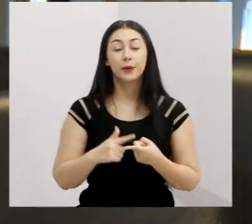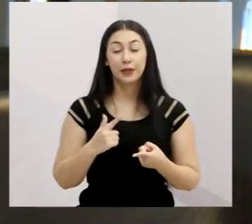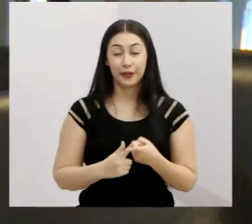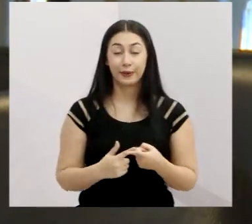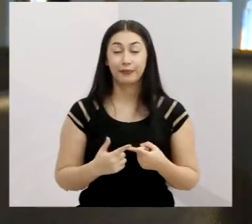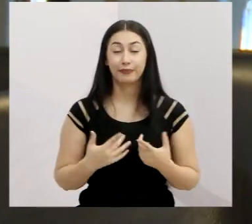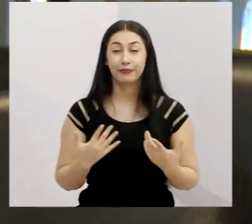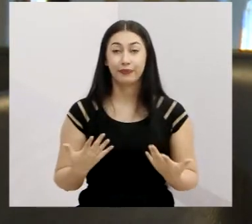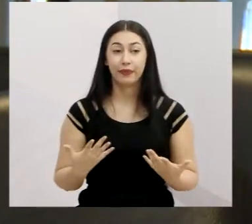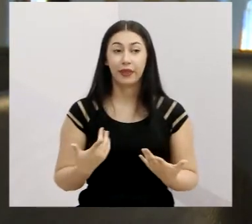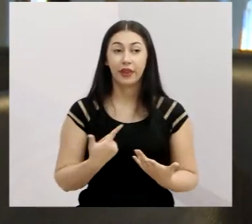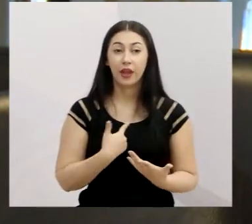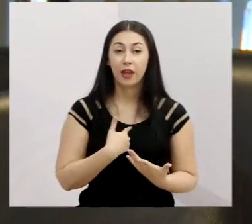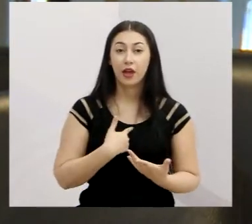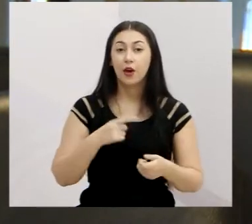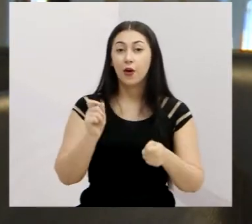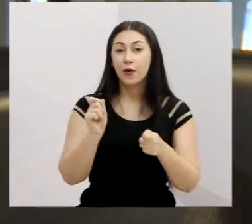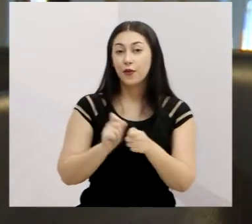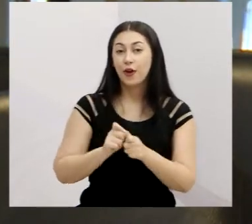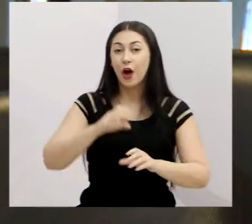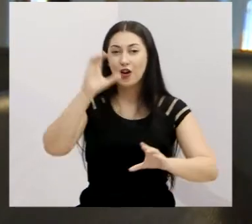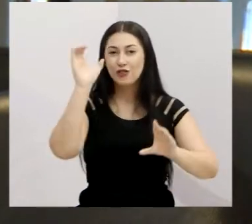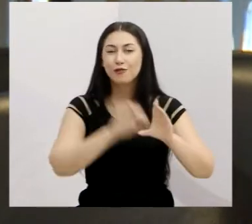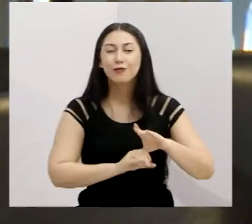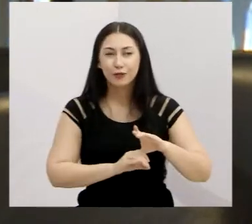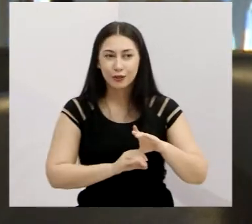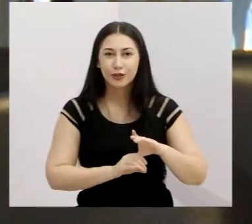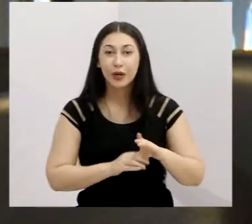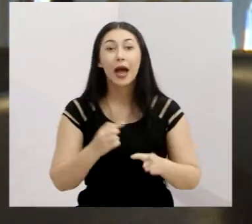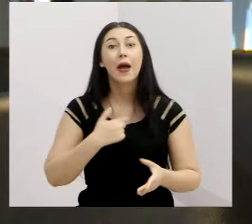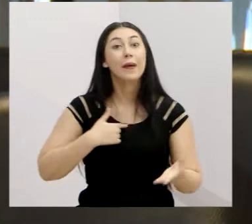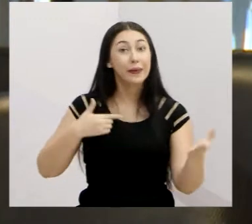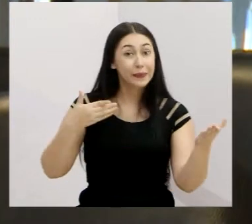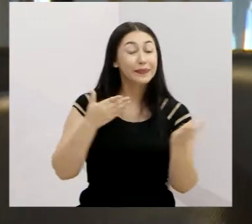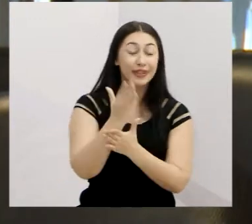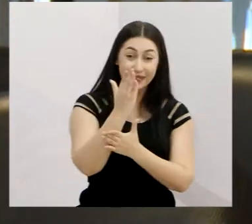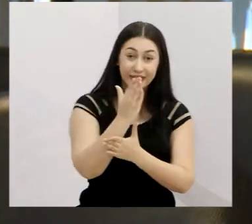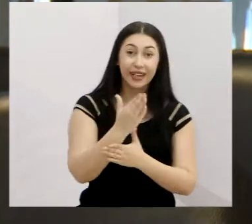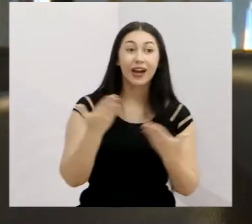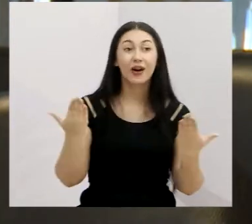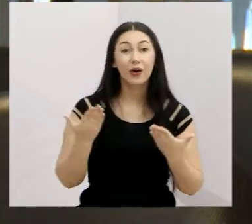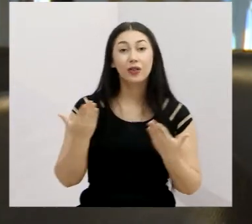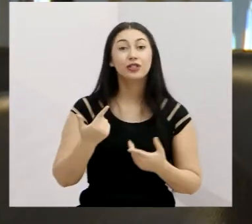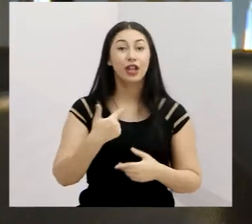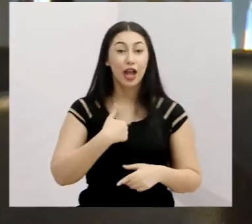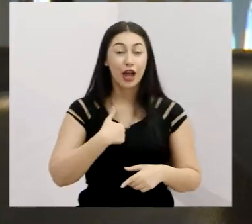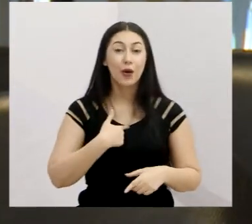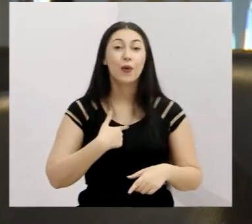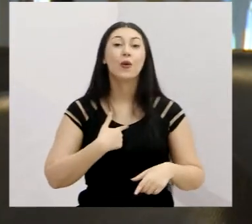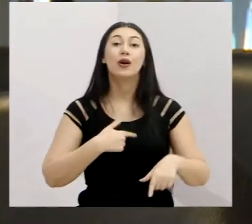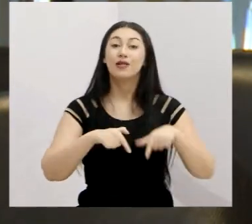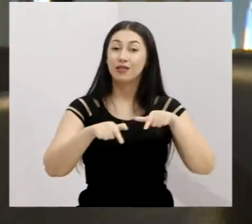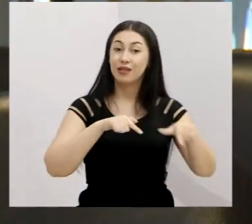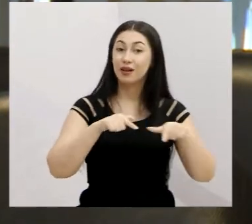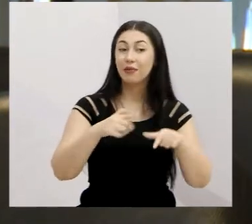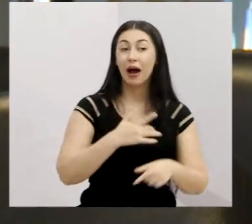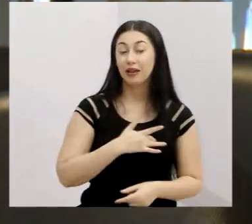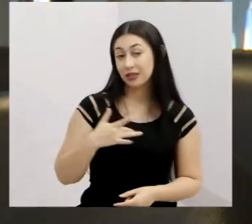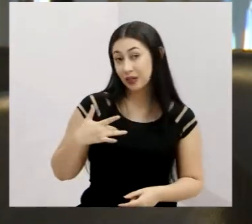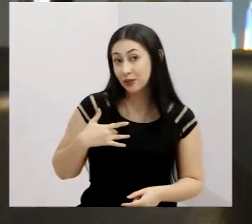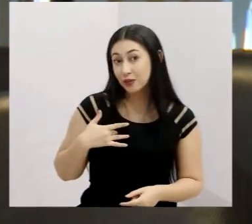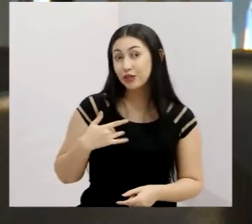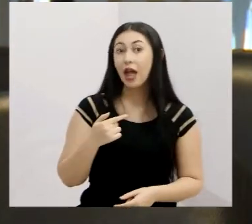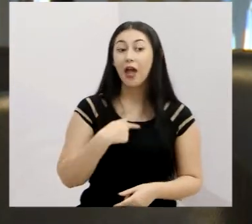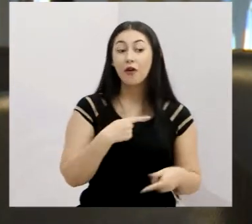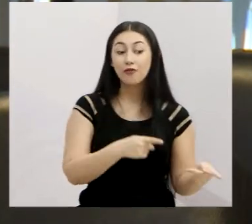porque eu prestei concurso eu passei e hoje eu sou ACS e eu vou